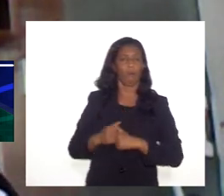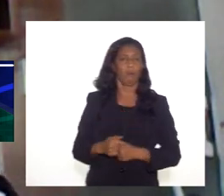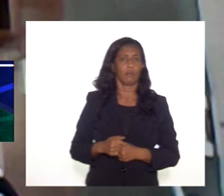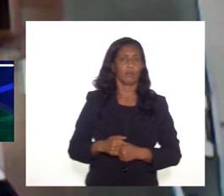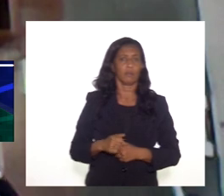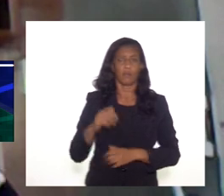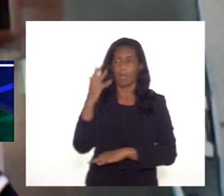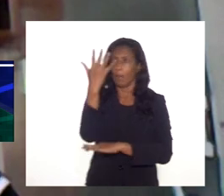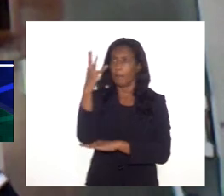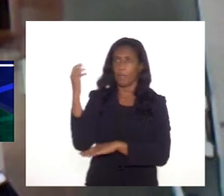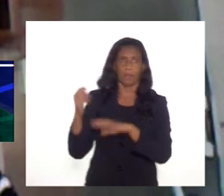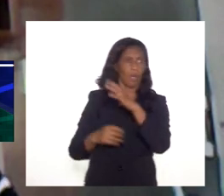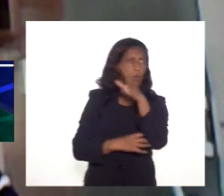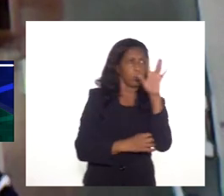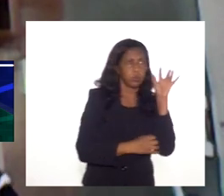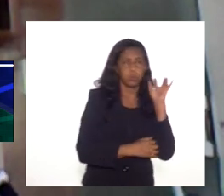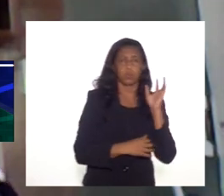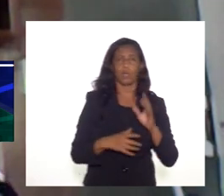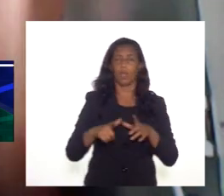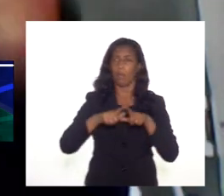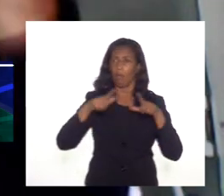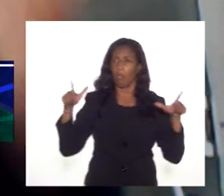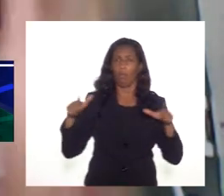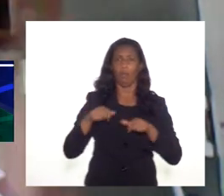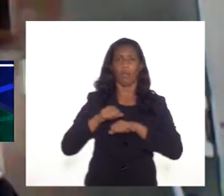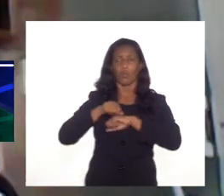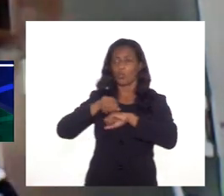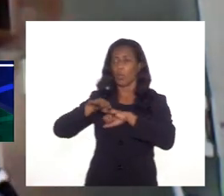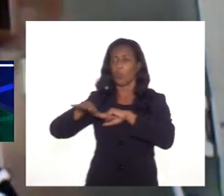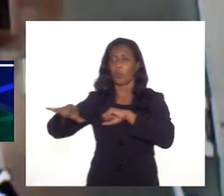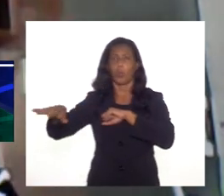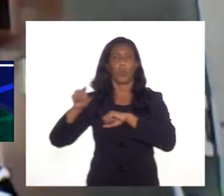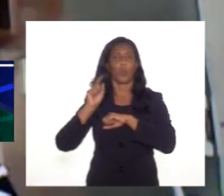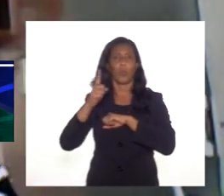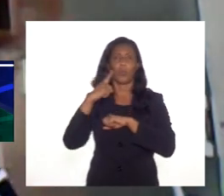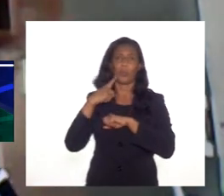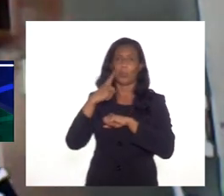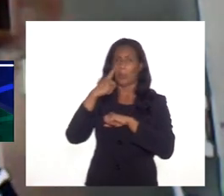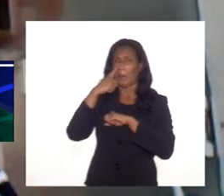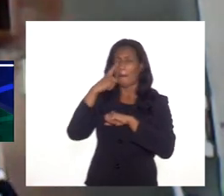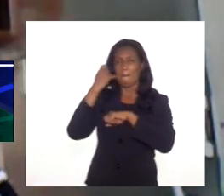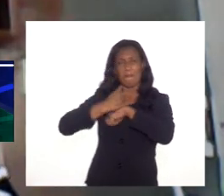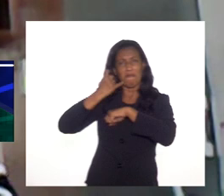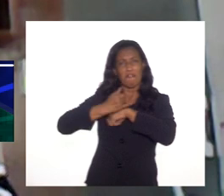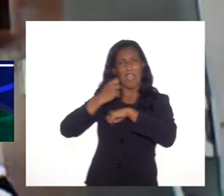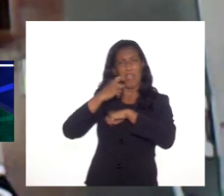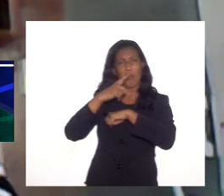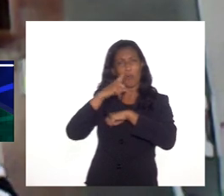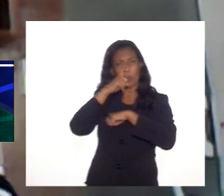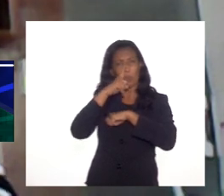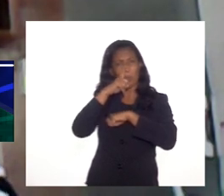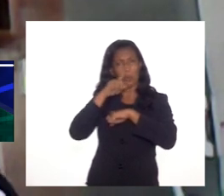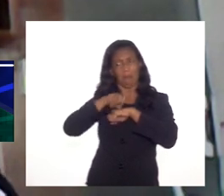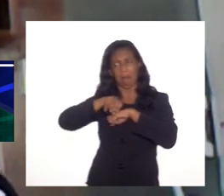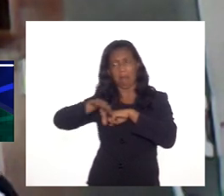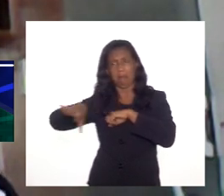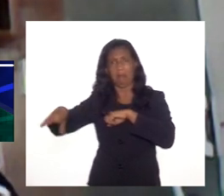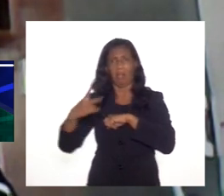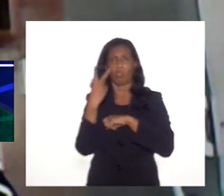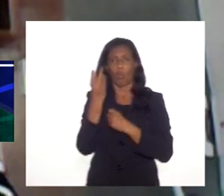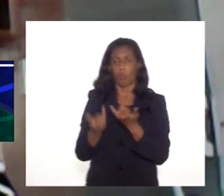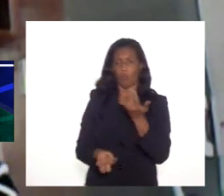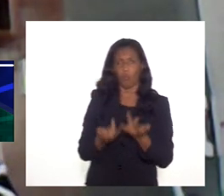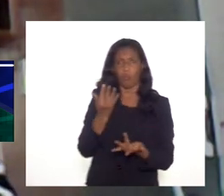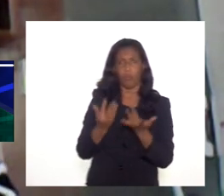ambiental daquela região imenso? Despeja lá a florigem de metade pesado, porque são dois fornos funcionando